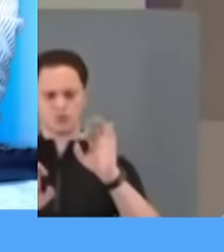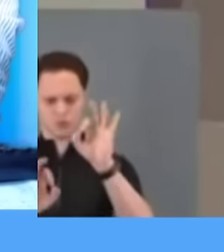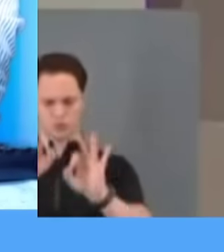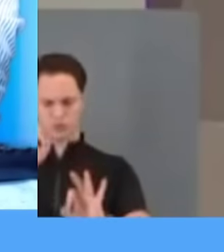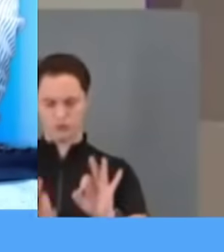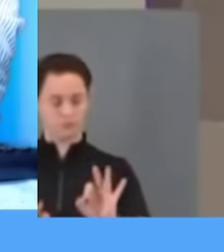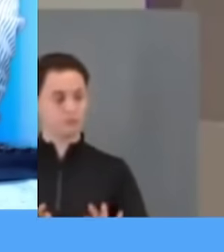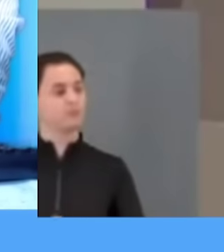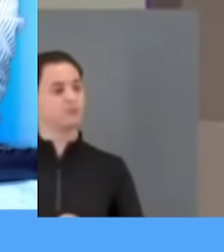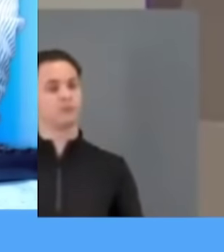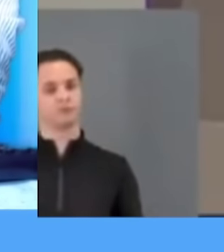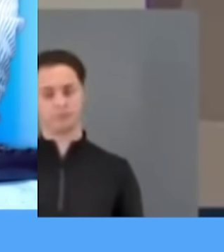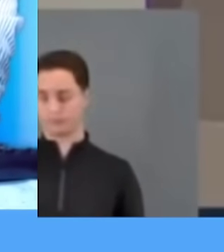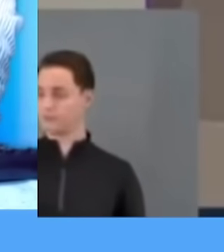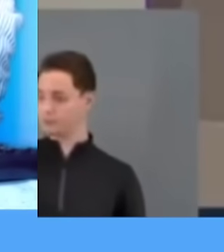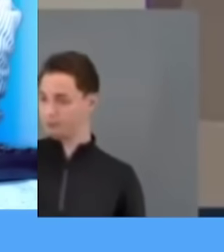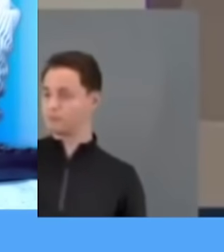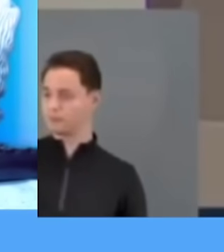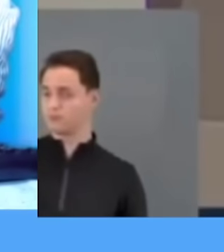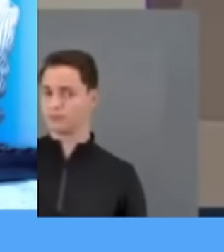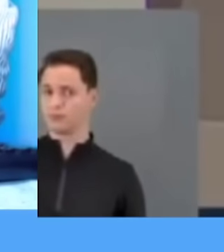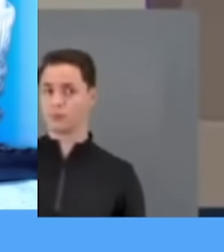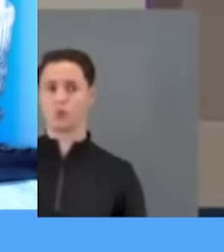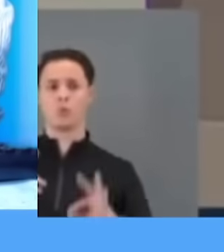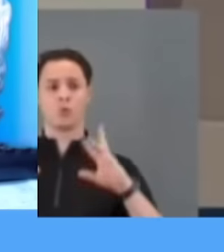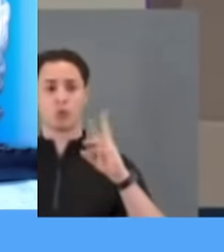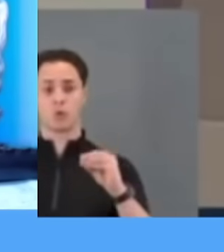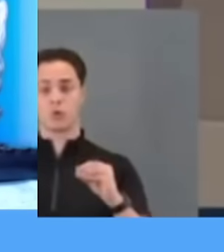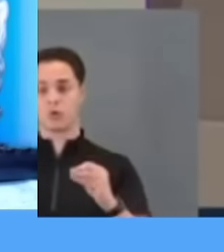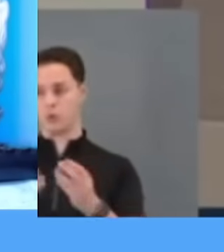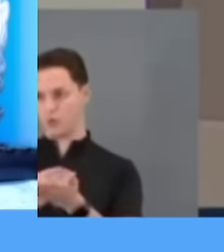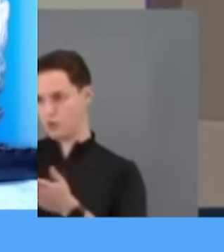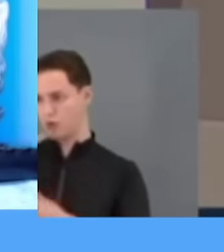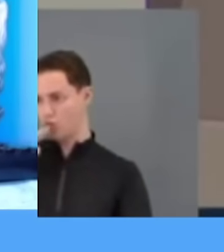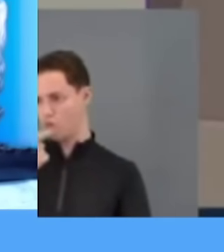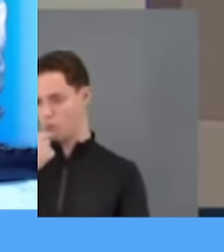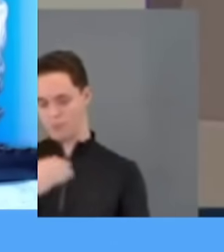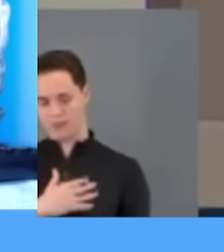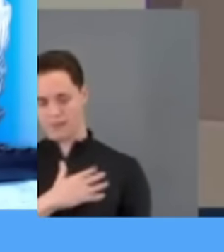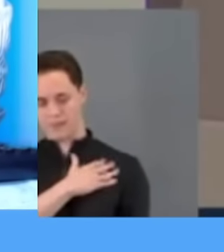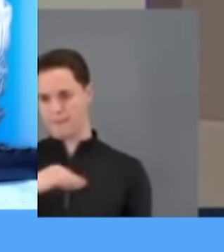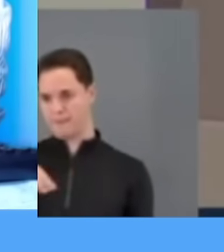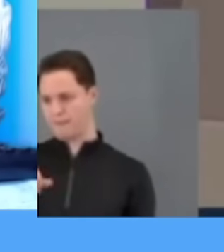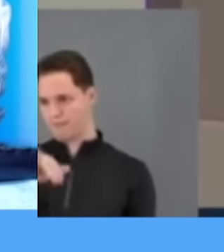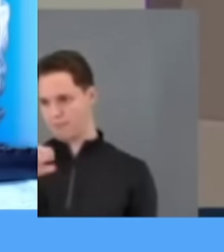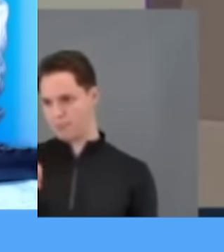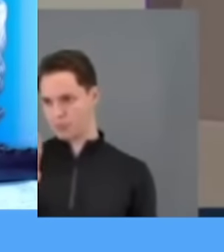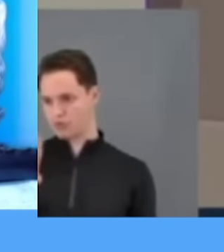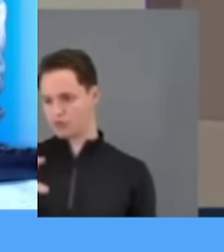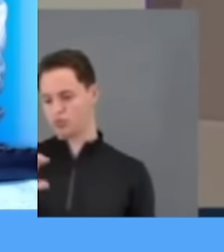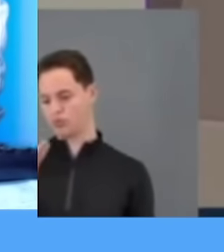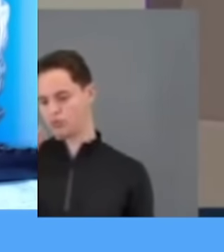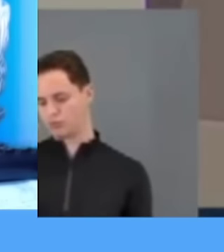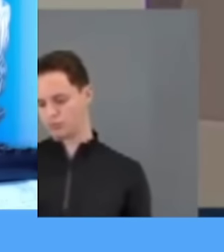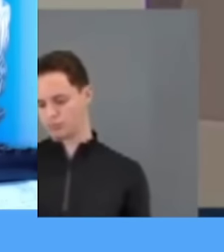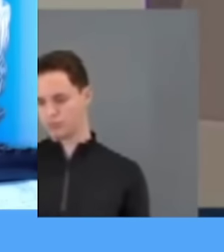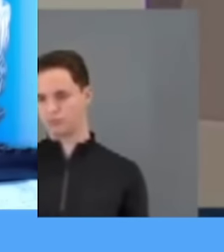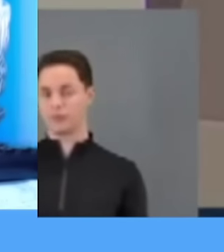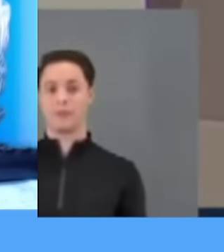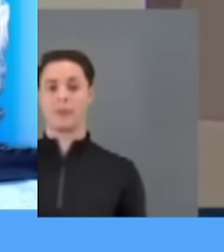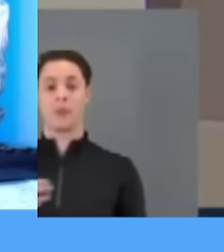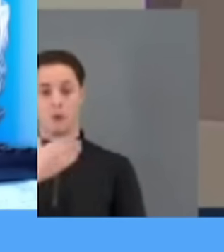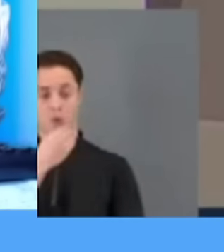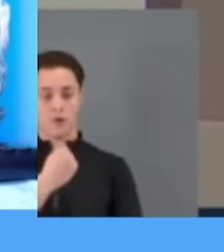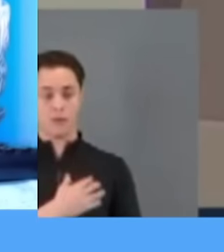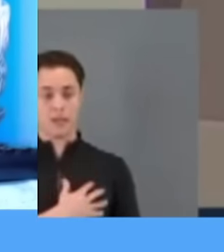Sim, sim, senhor. Ali quem está as falas inicialmente é o Major Cunha, que à época era comandante do BP Choque. O tenente,